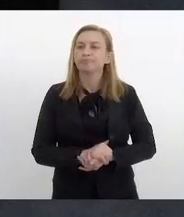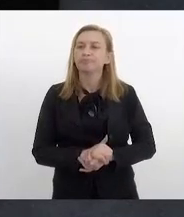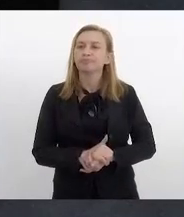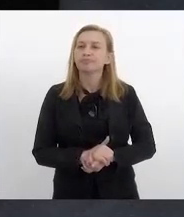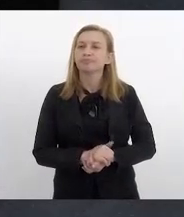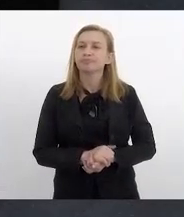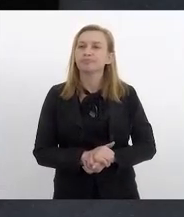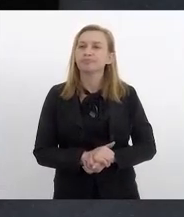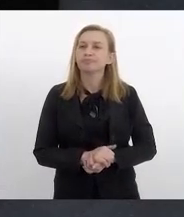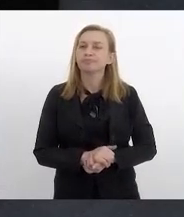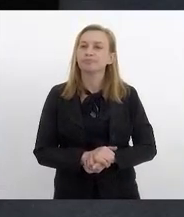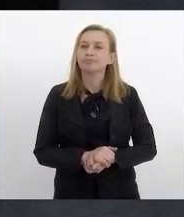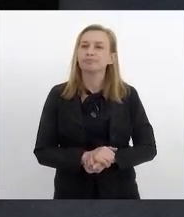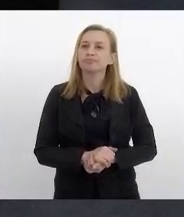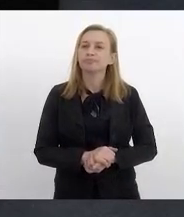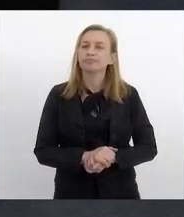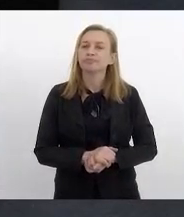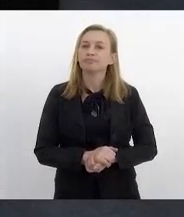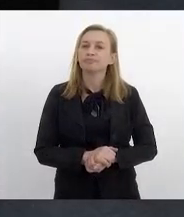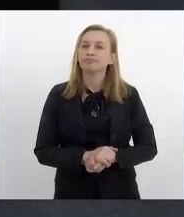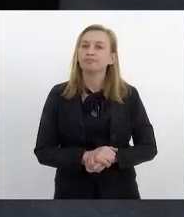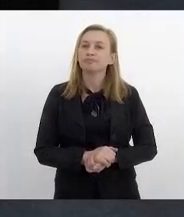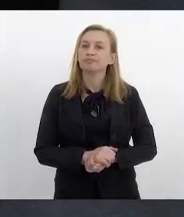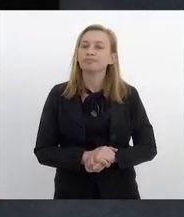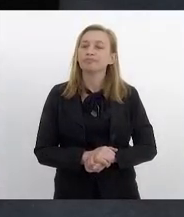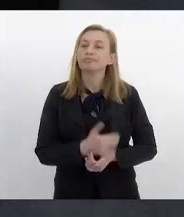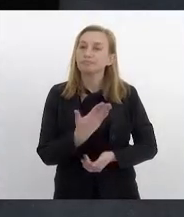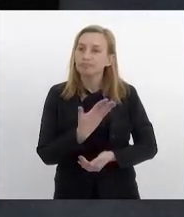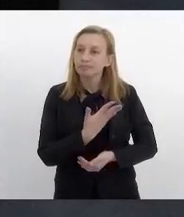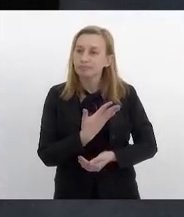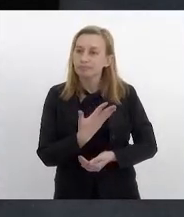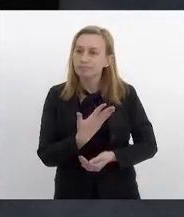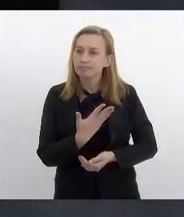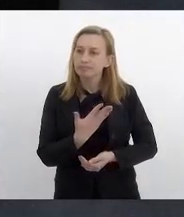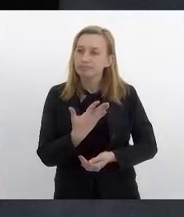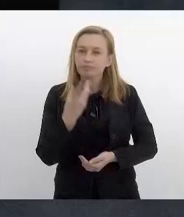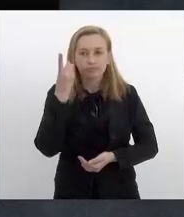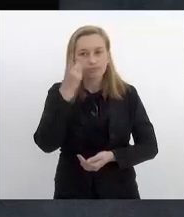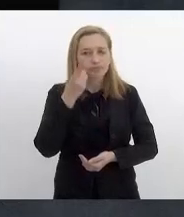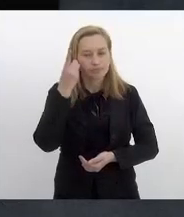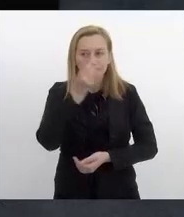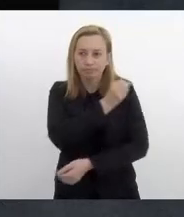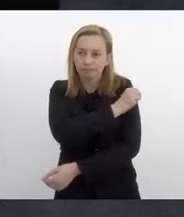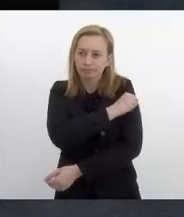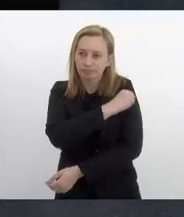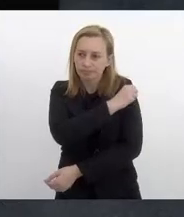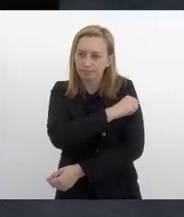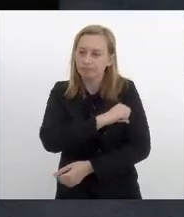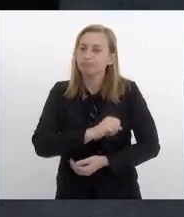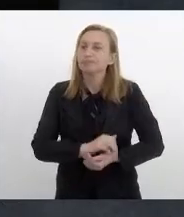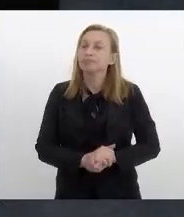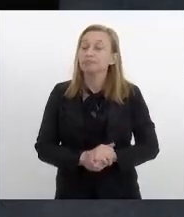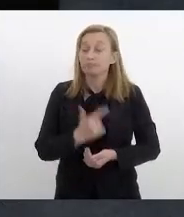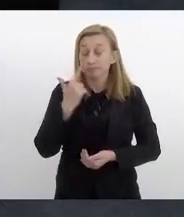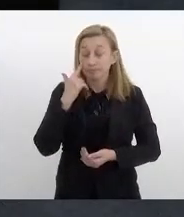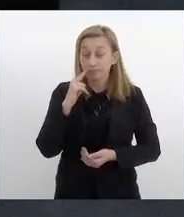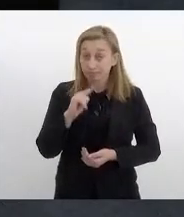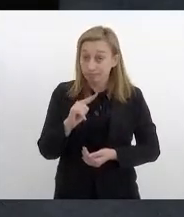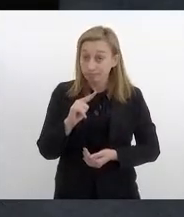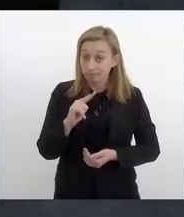aqui, o que trouxe a nossa deputada enfermeira Rejane. Olha só.